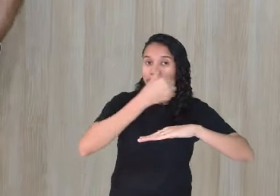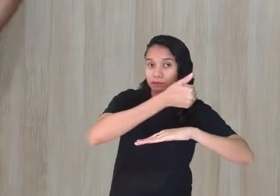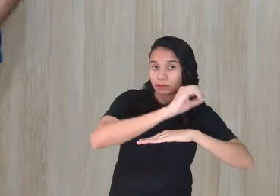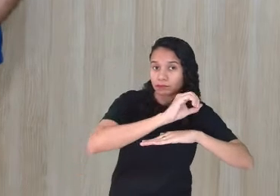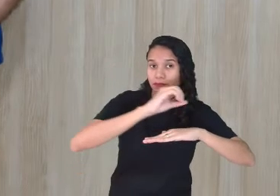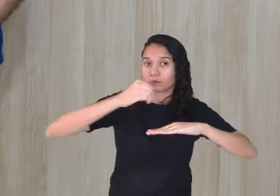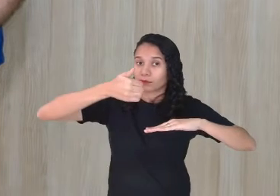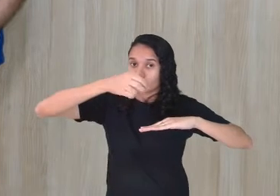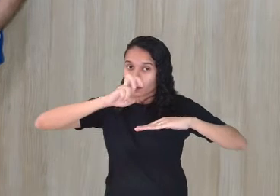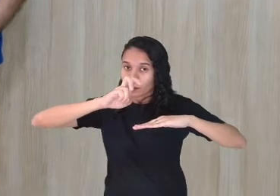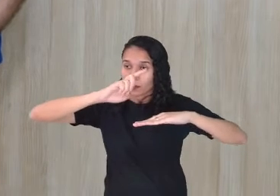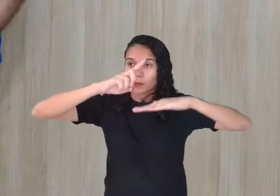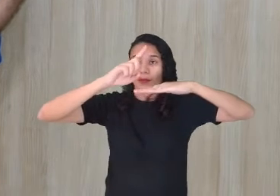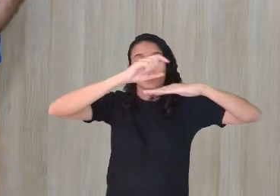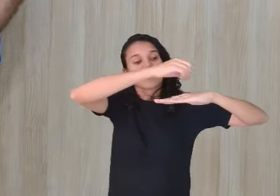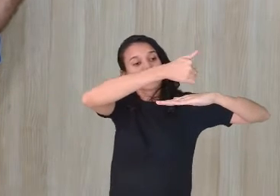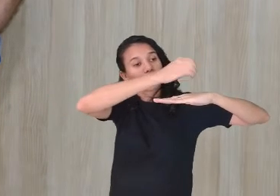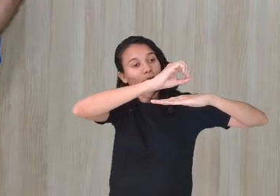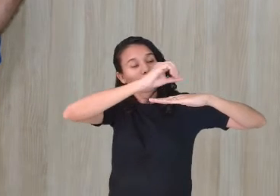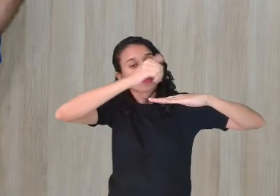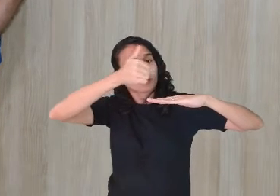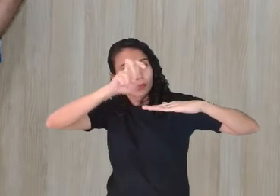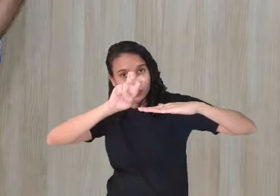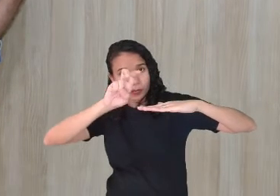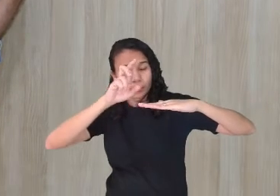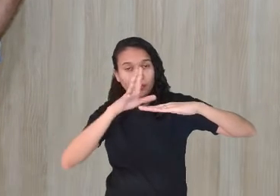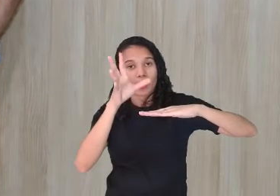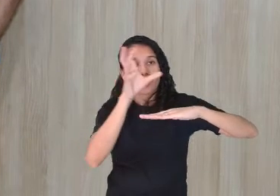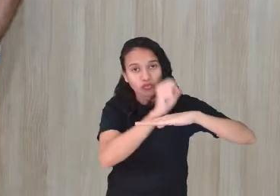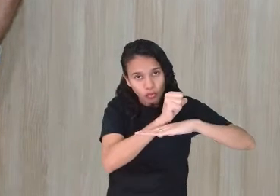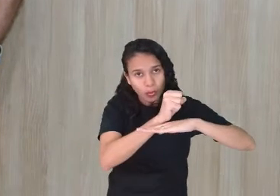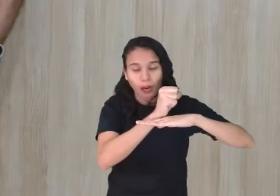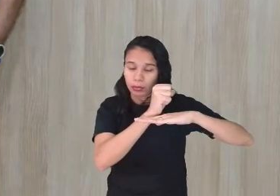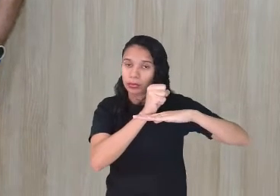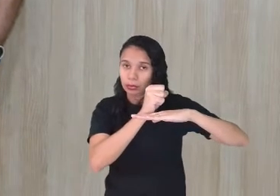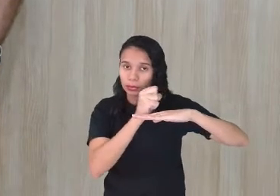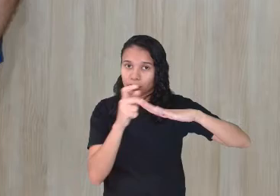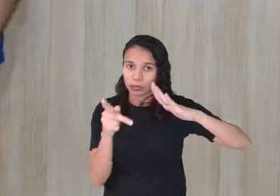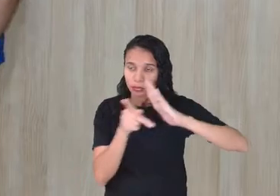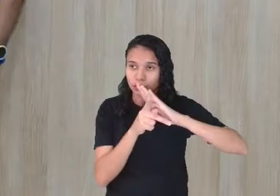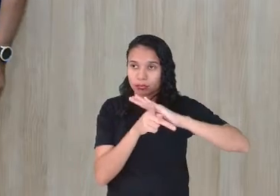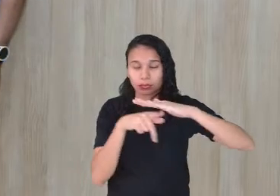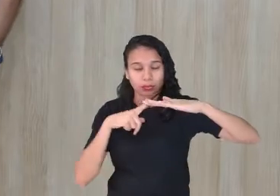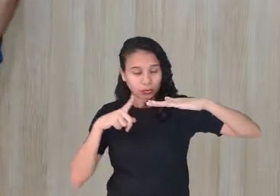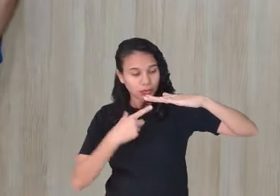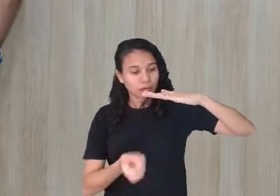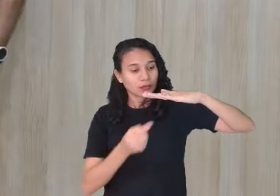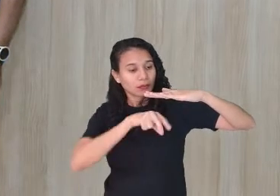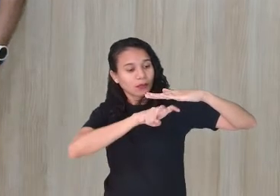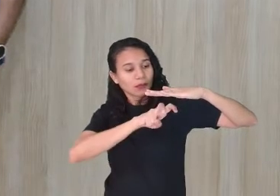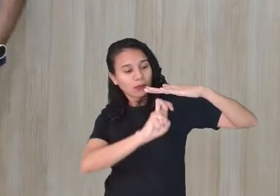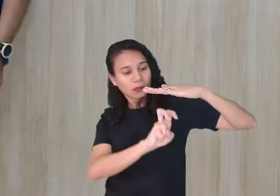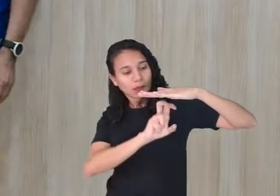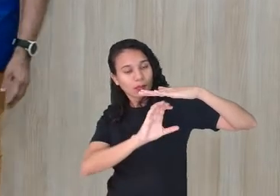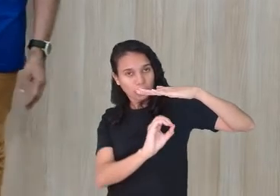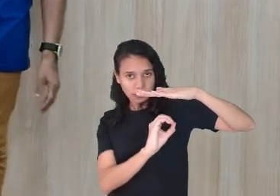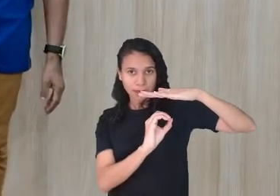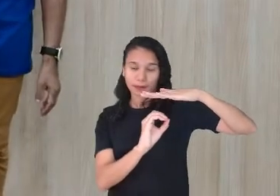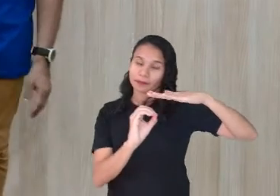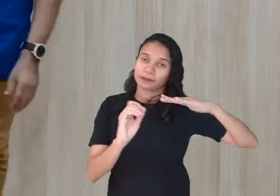15, sobre, tem 10 camisas e tem 15 camisas. 10 de R$20 e 15 de R$30. E o total aqui,